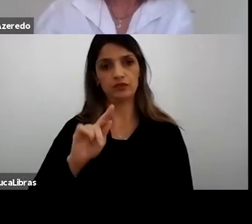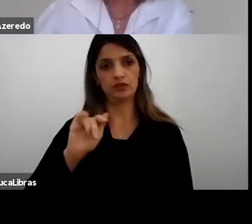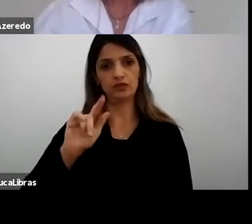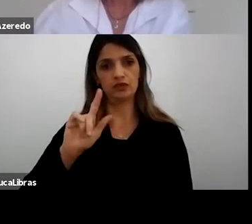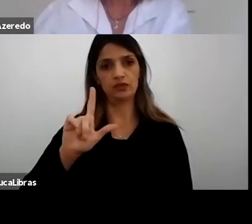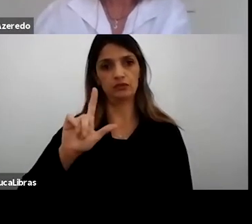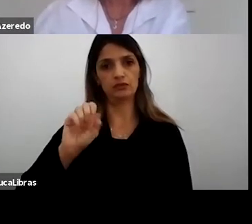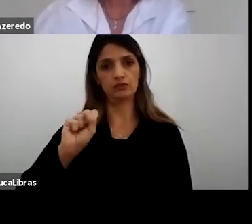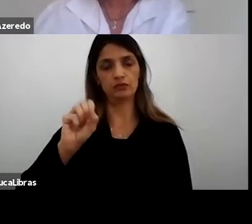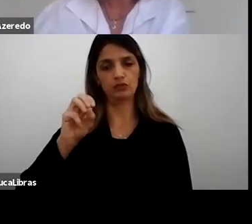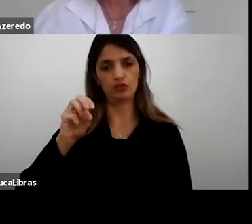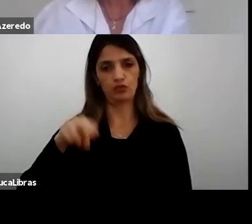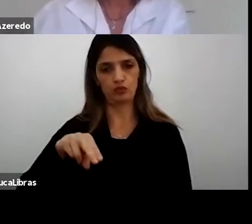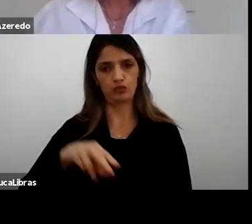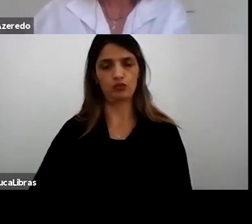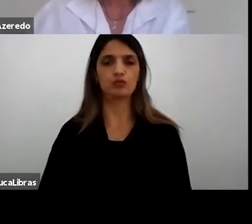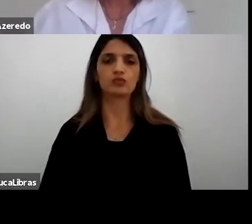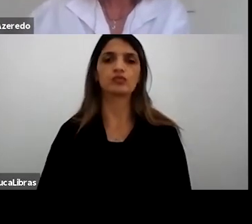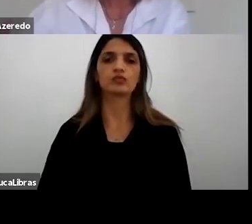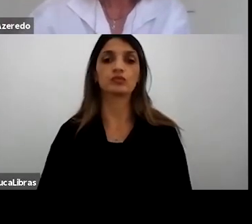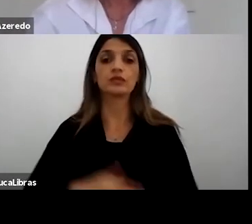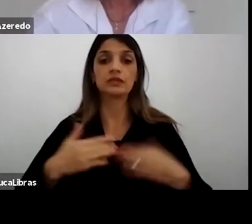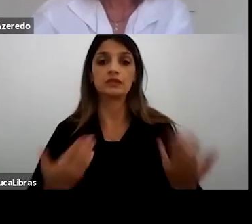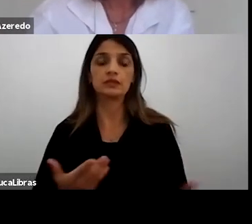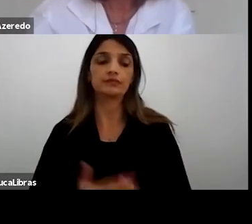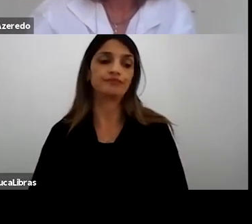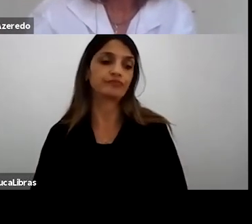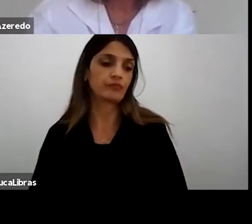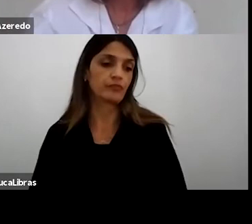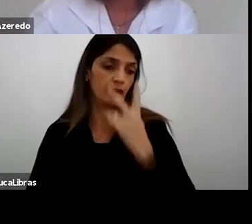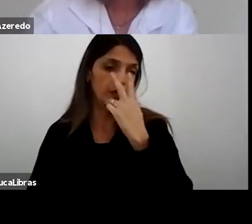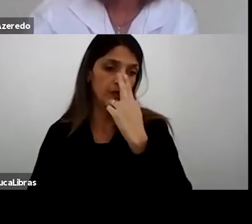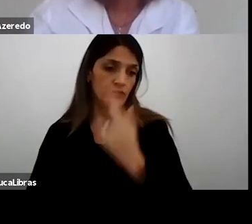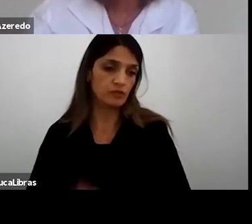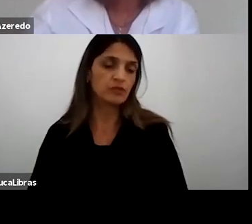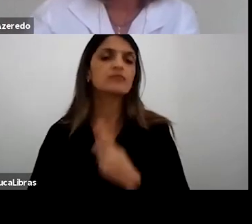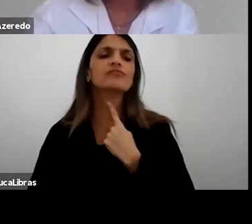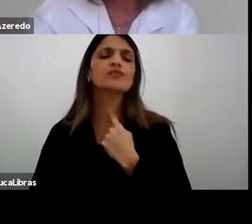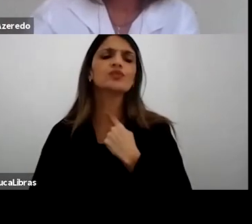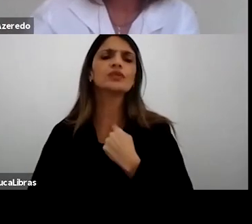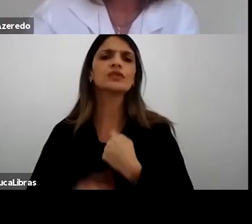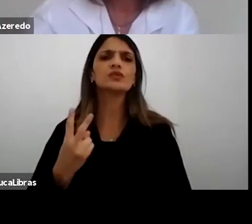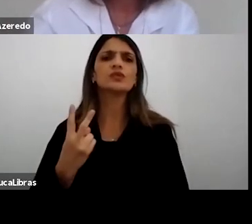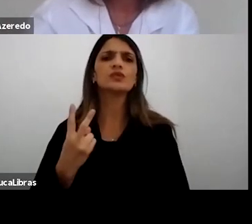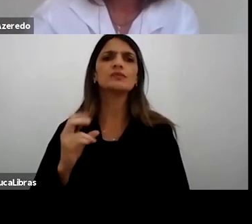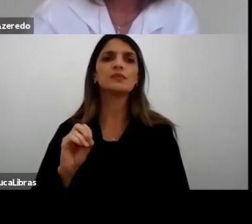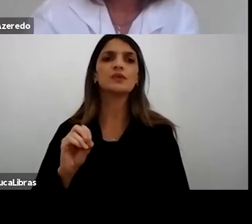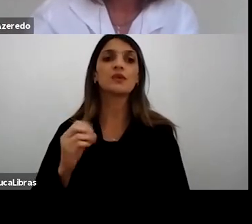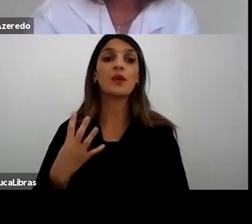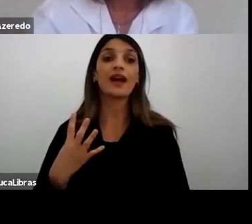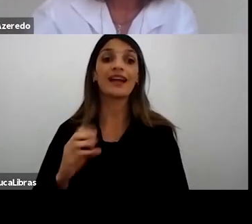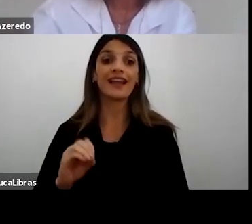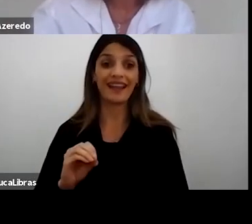Joana, eu acredito, e meu desejo para 2020, 2040,